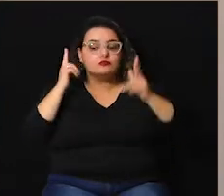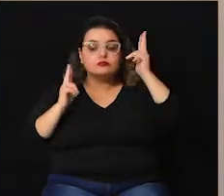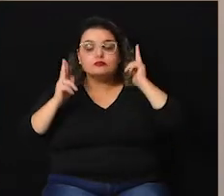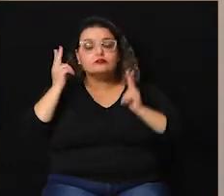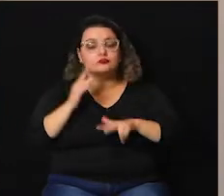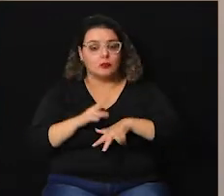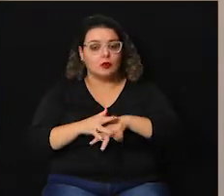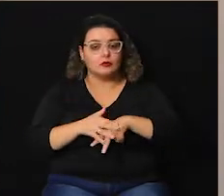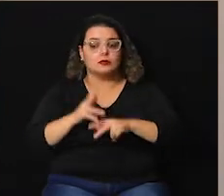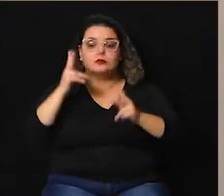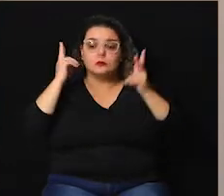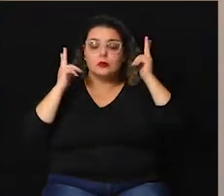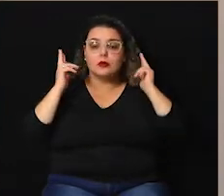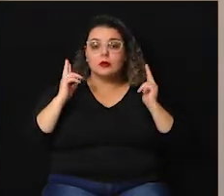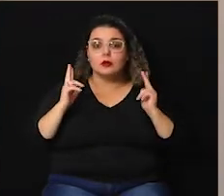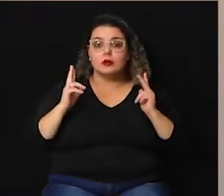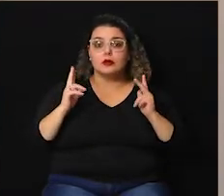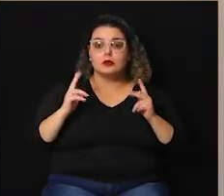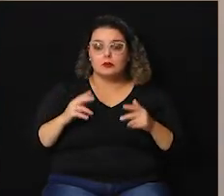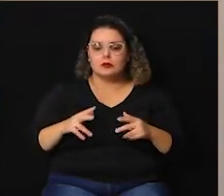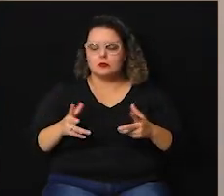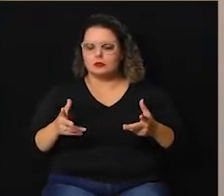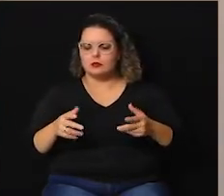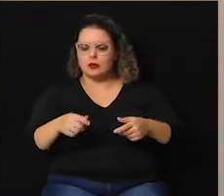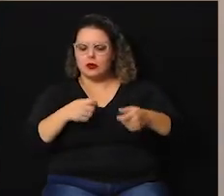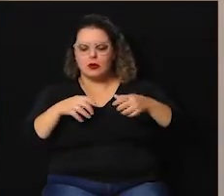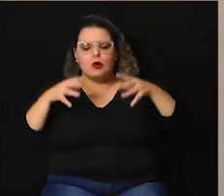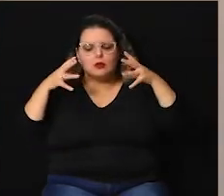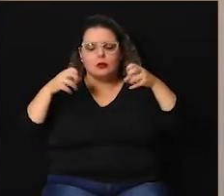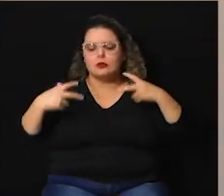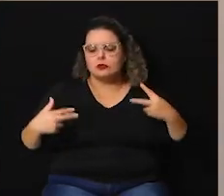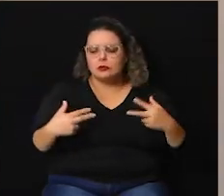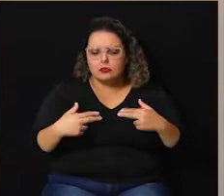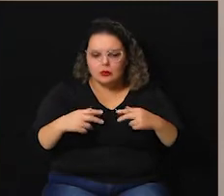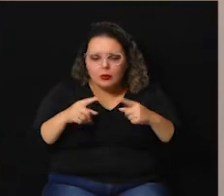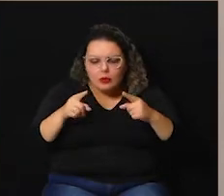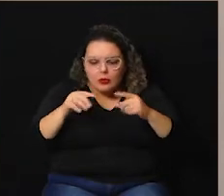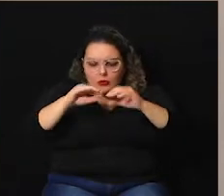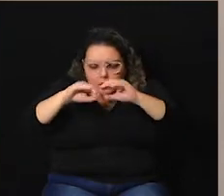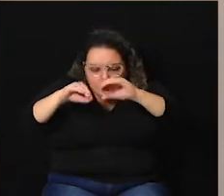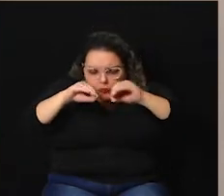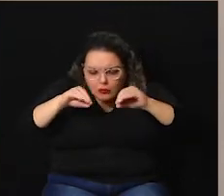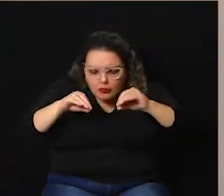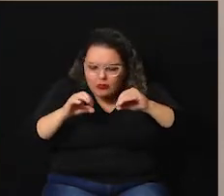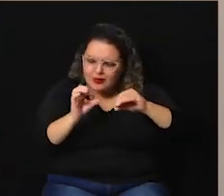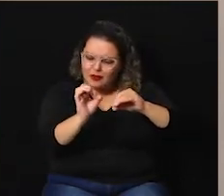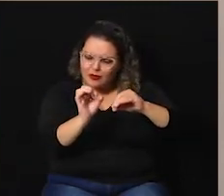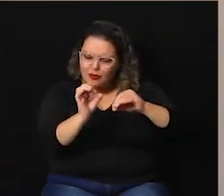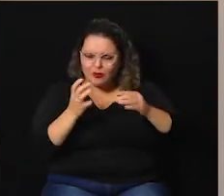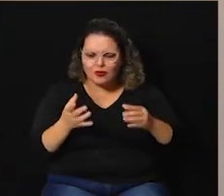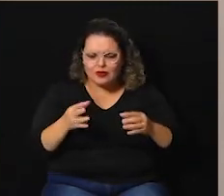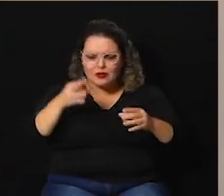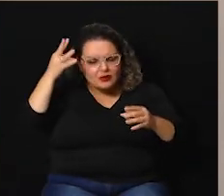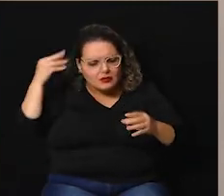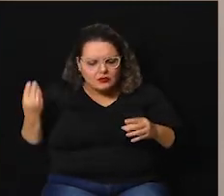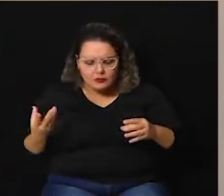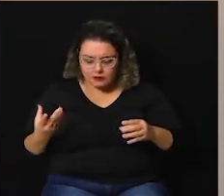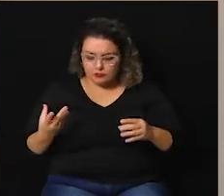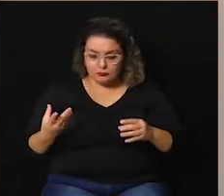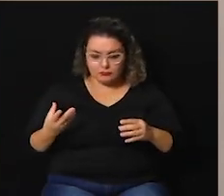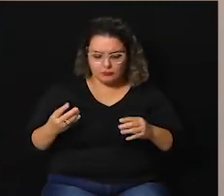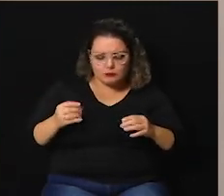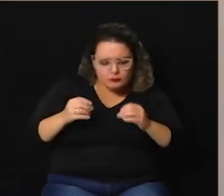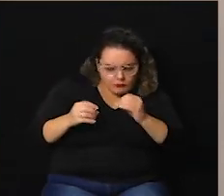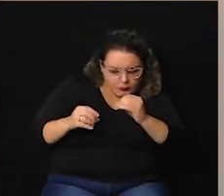cabeleireiro. Quando ele vai no cabeleireiro, o cabeleireiro está lavando ou cortando o cabelo, ele percebe a pelada, o buraquinho,